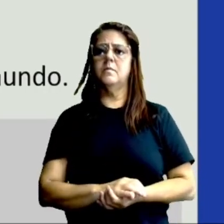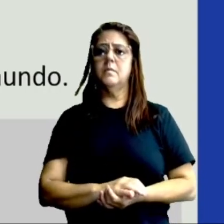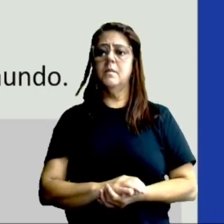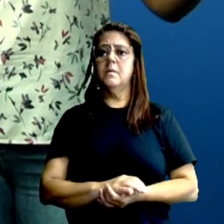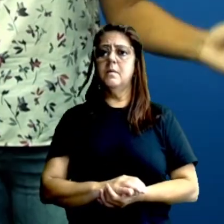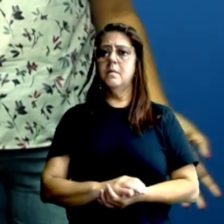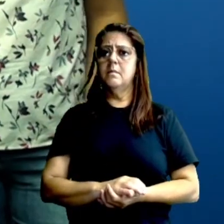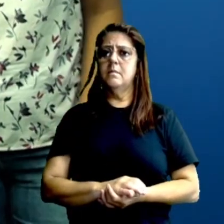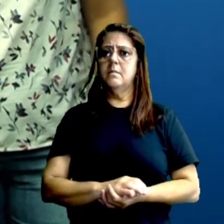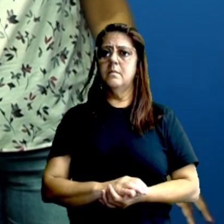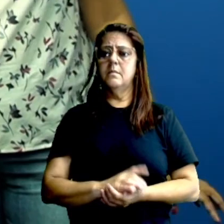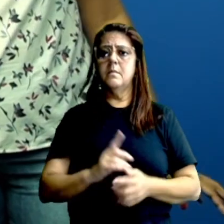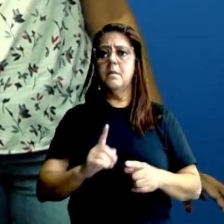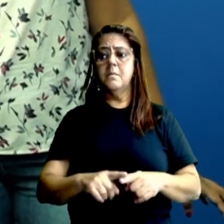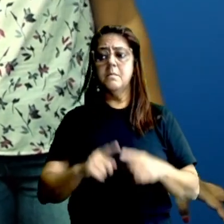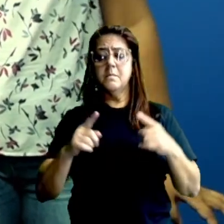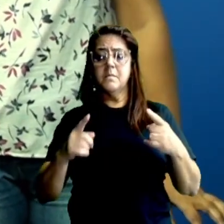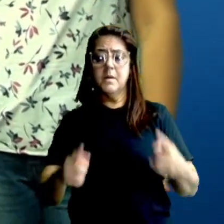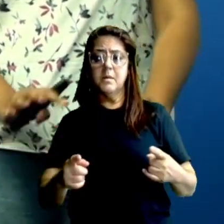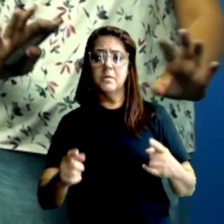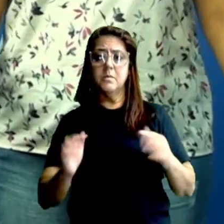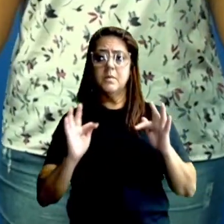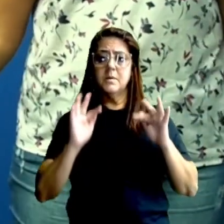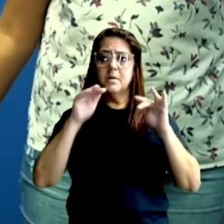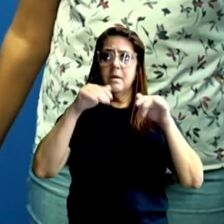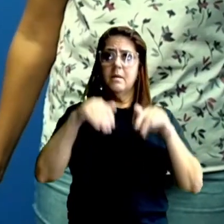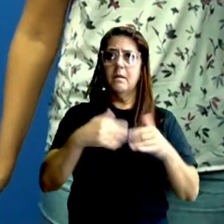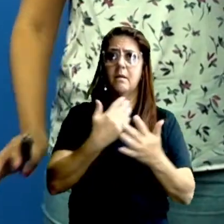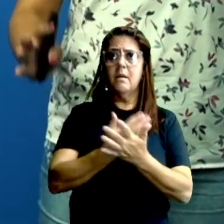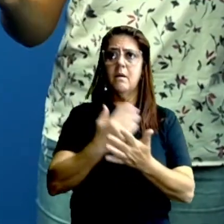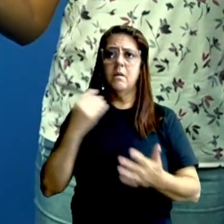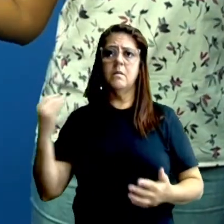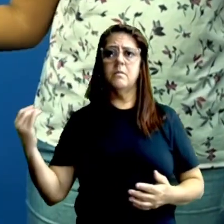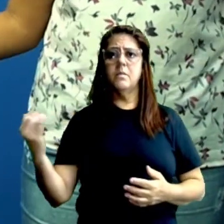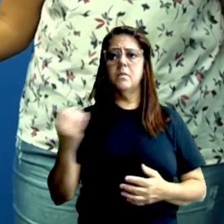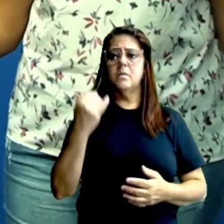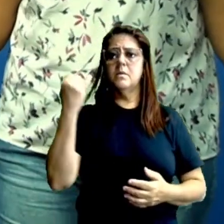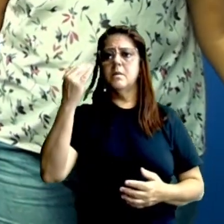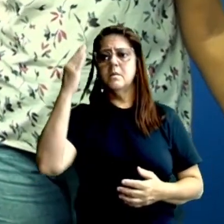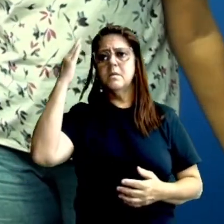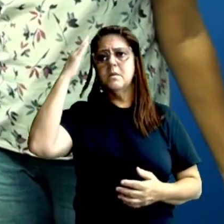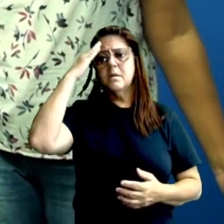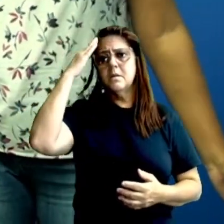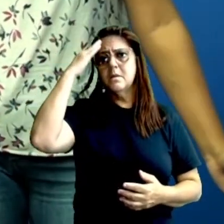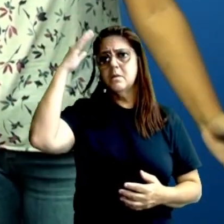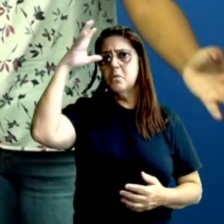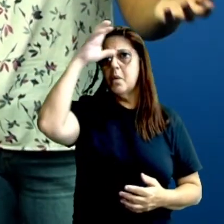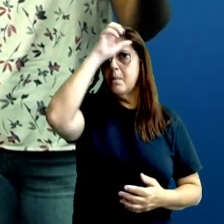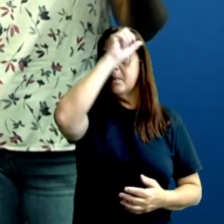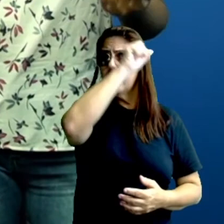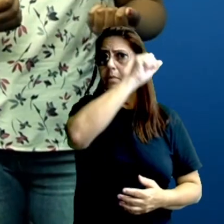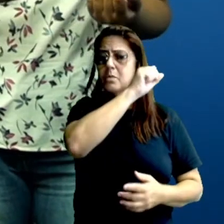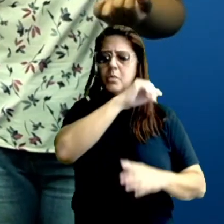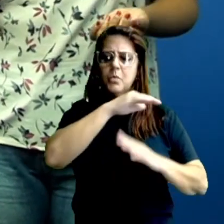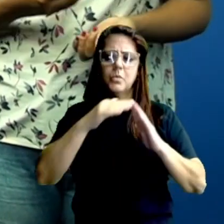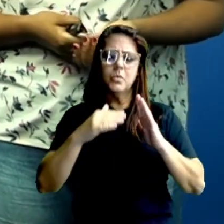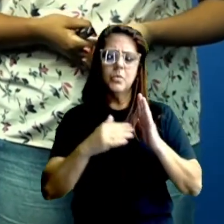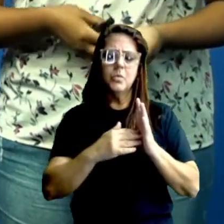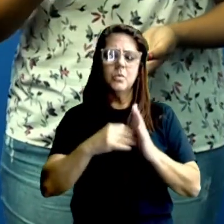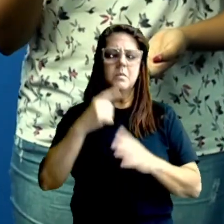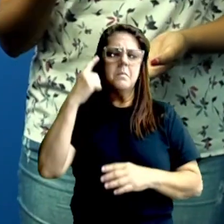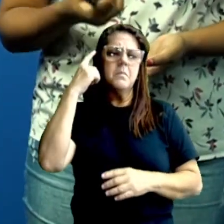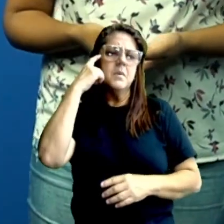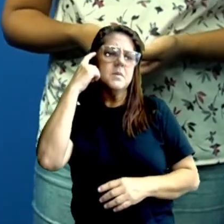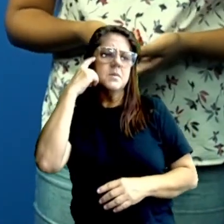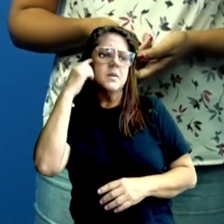é mas para a gente encerrar nossa aula é muito mais importante que a gente tenha compreendido aprendido tudo isso acho que a gente possa